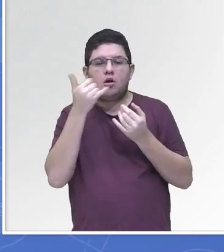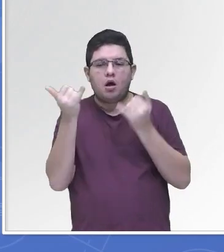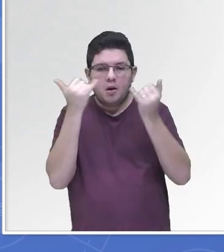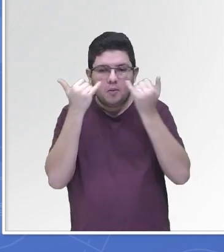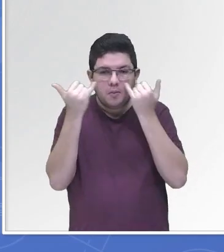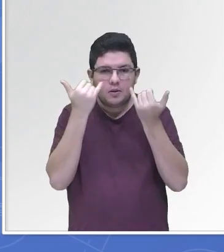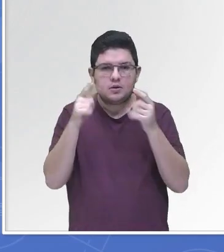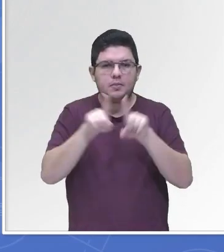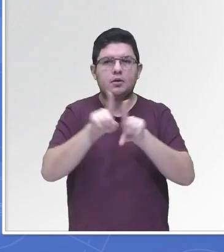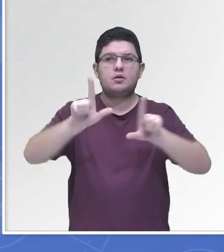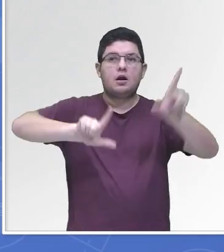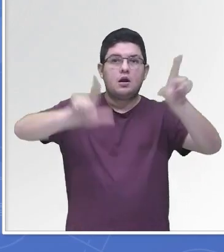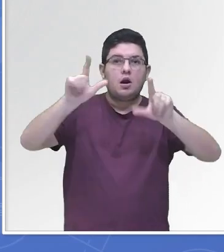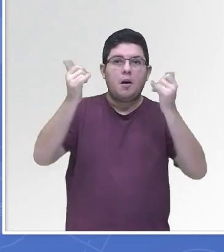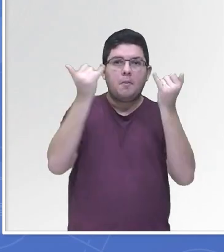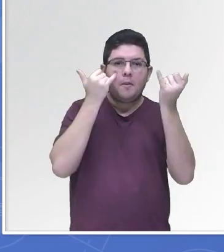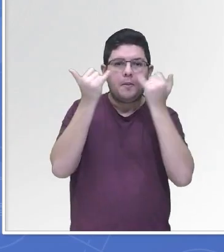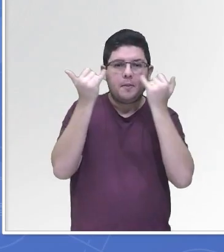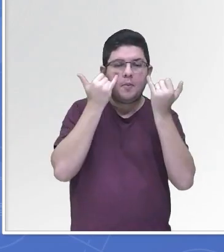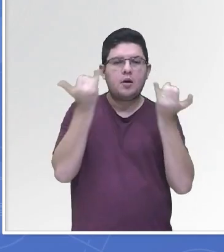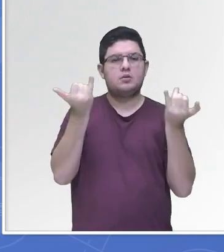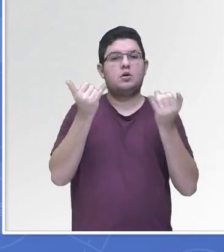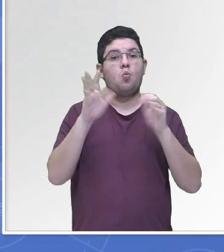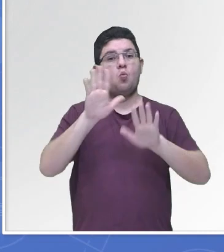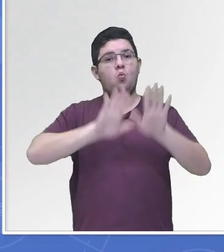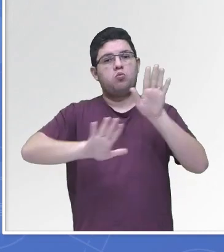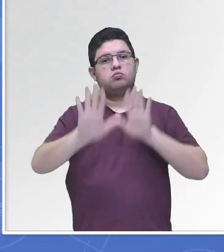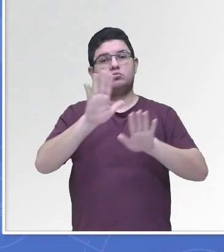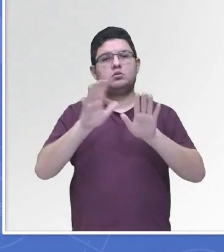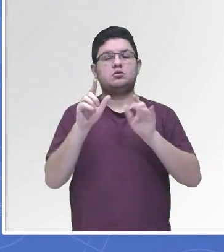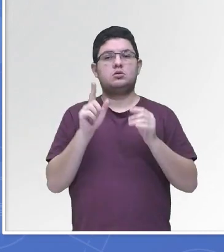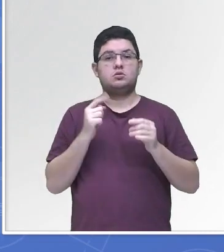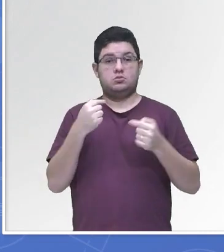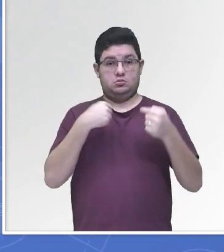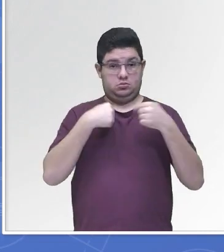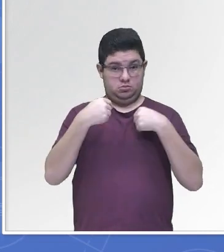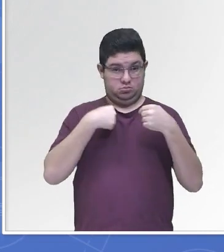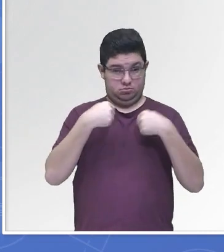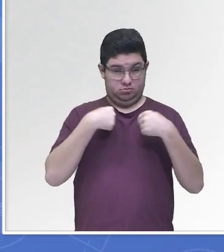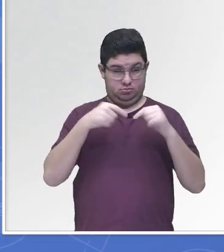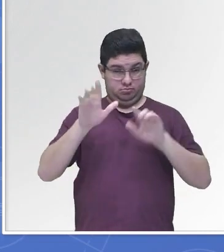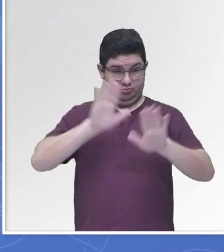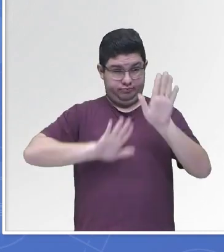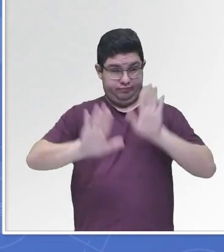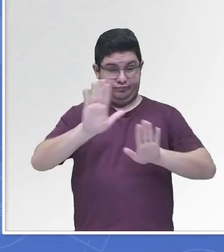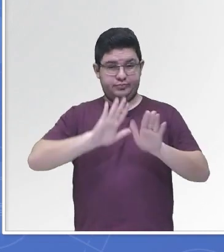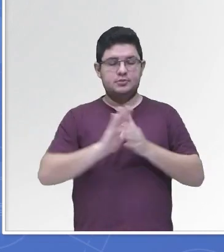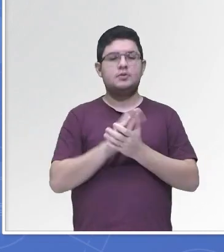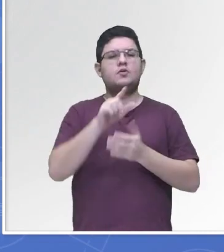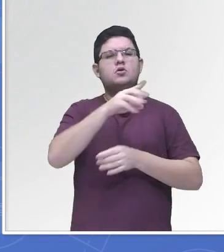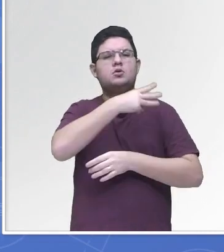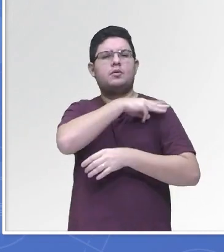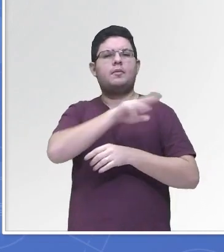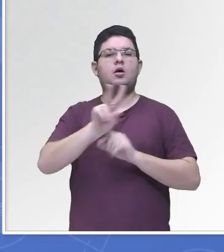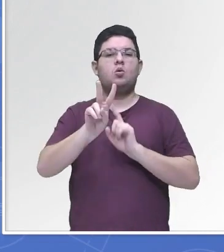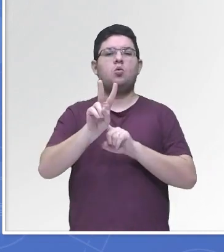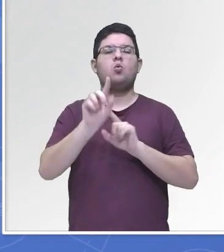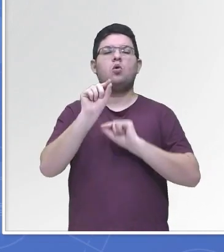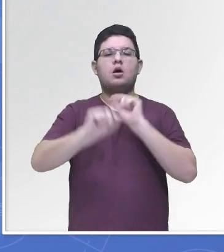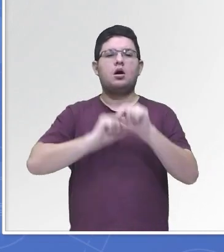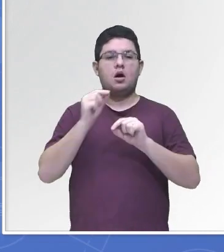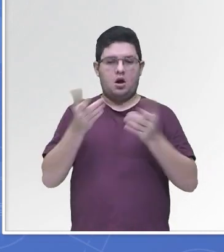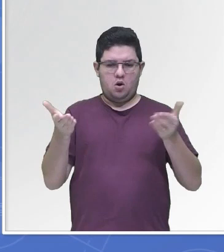como for. As maneiras como estão chegando essas informações, eu tenho que tomar muito cuidado. Segunda série, nós estamos num